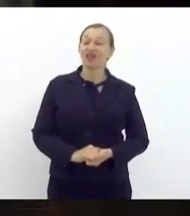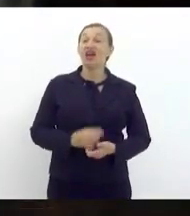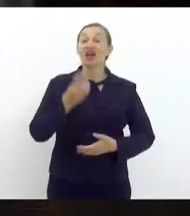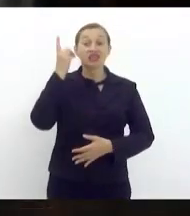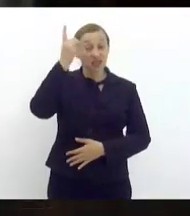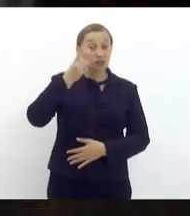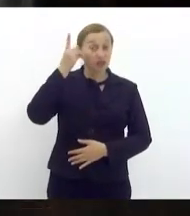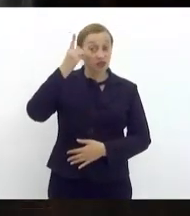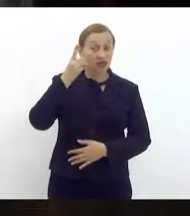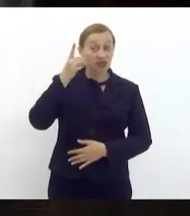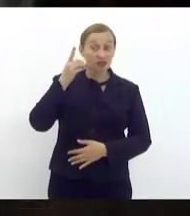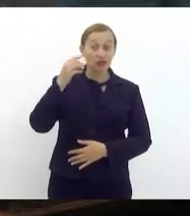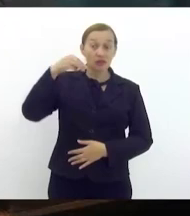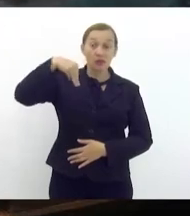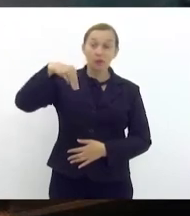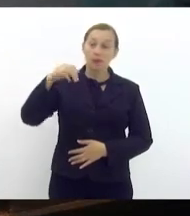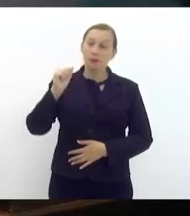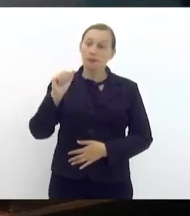Deputado Márcio Canella.